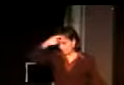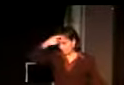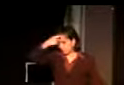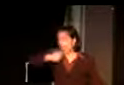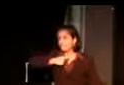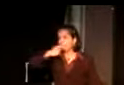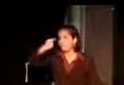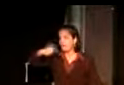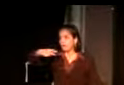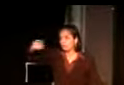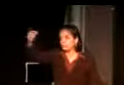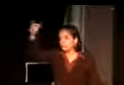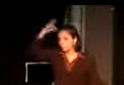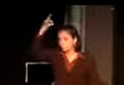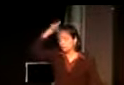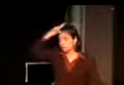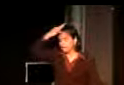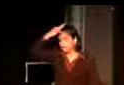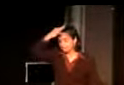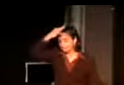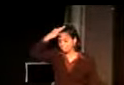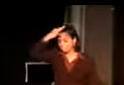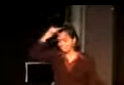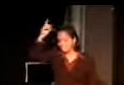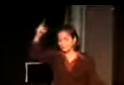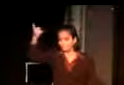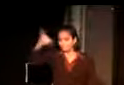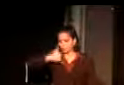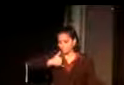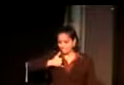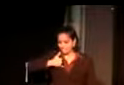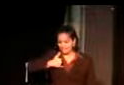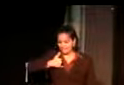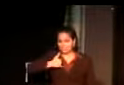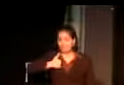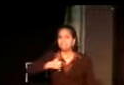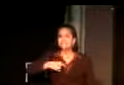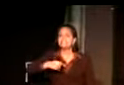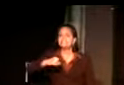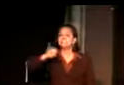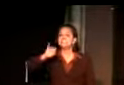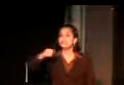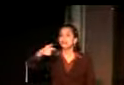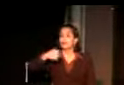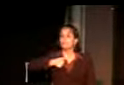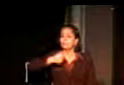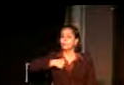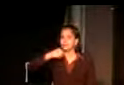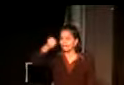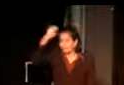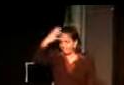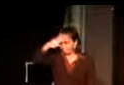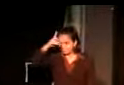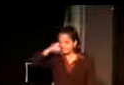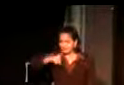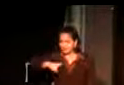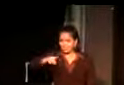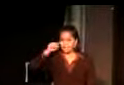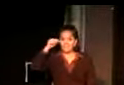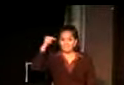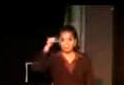se não fosse a minha graça você estaria numa condição muitíssimo mais difícil